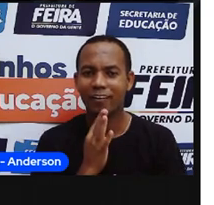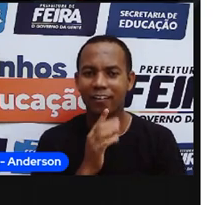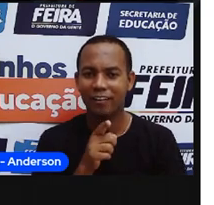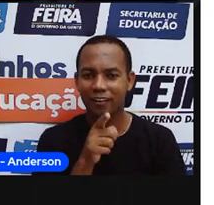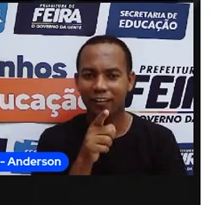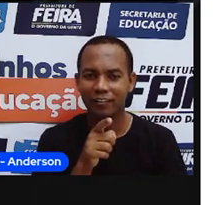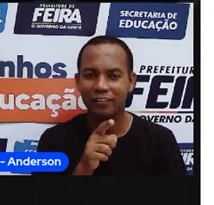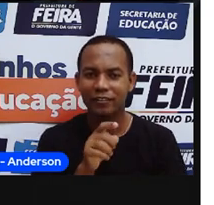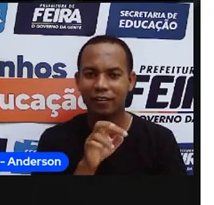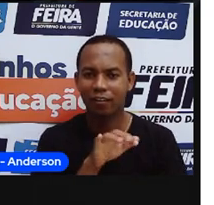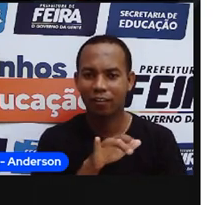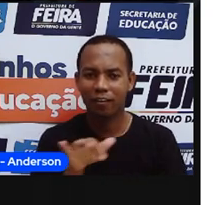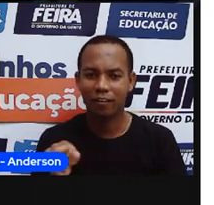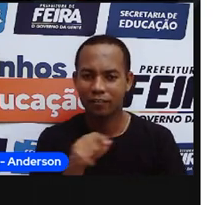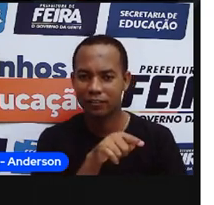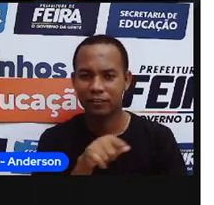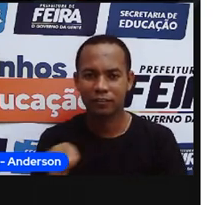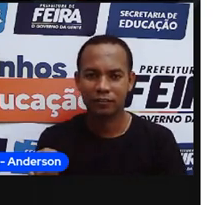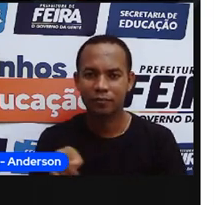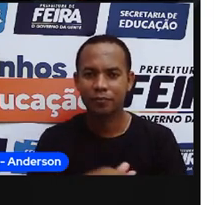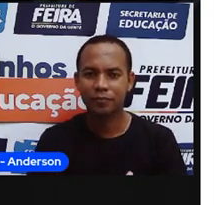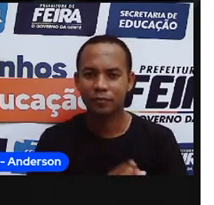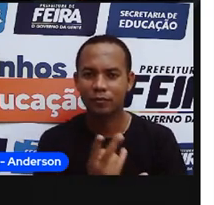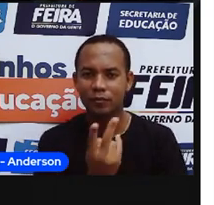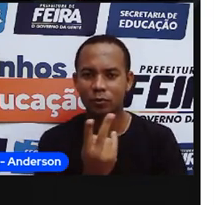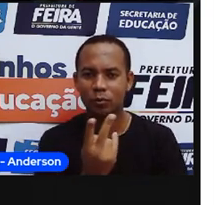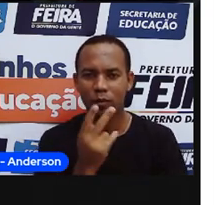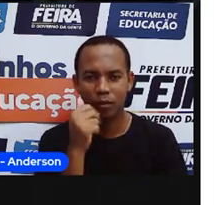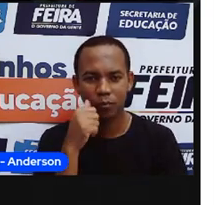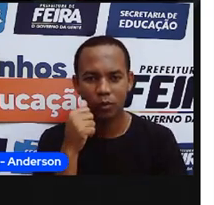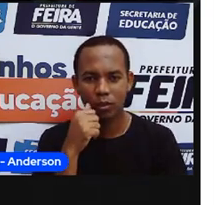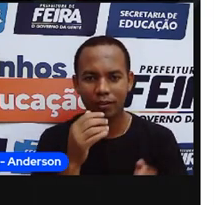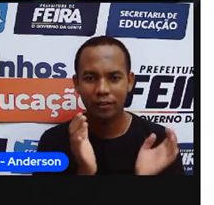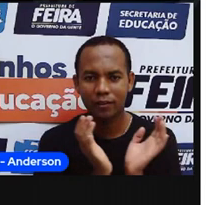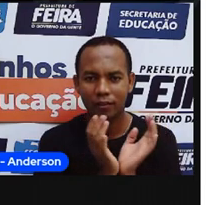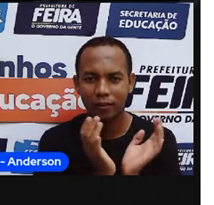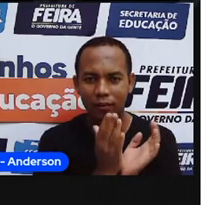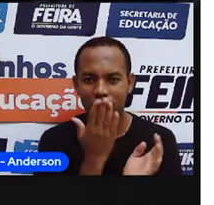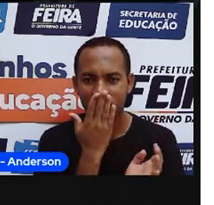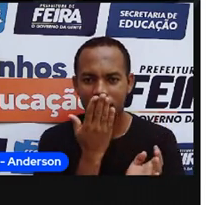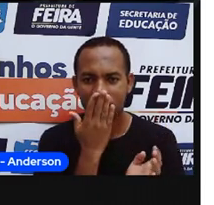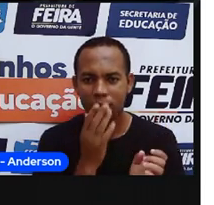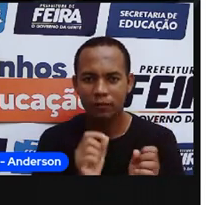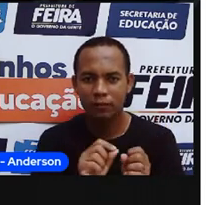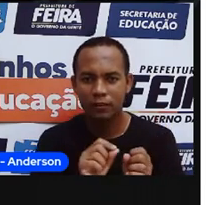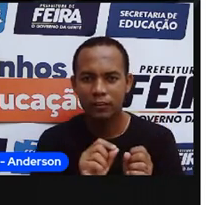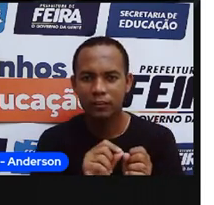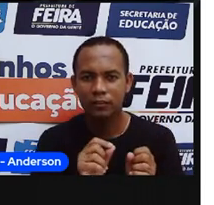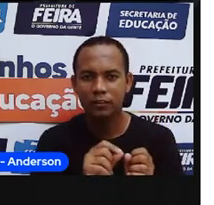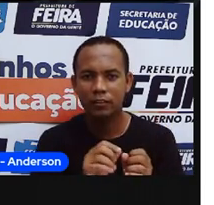aí, na imagem, a gente tem, né, duas mulheres indígenas fazendo o quê? Algo